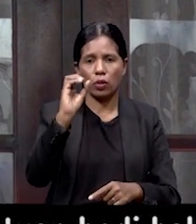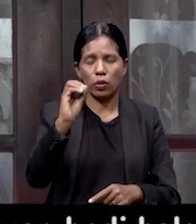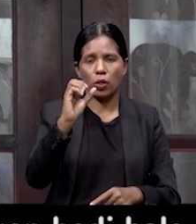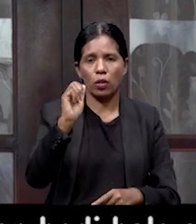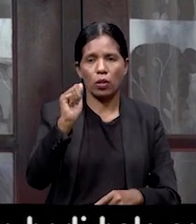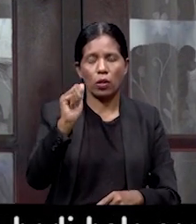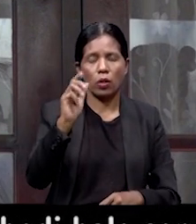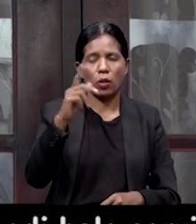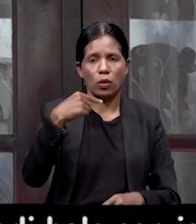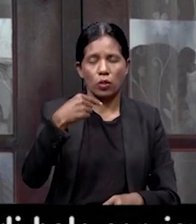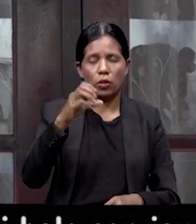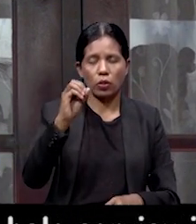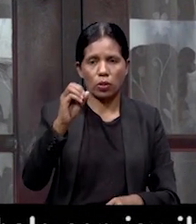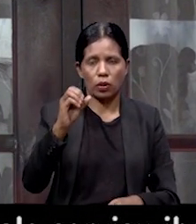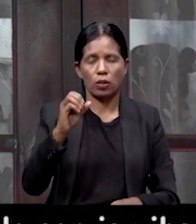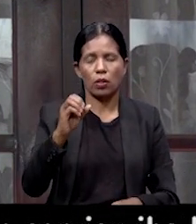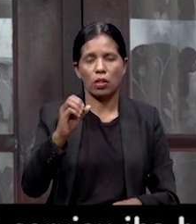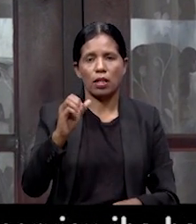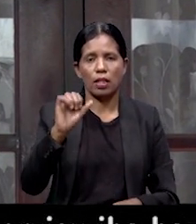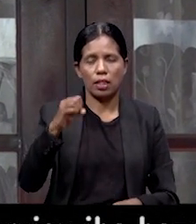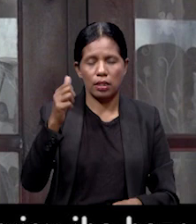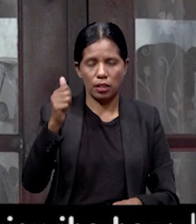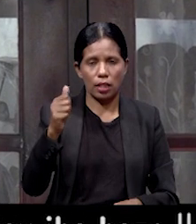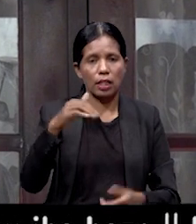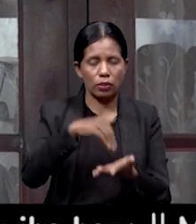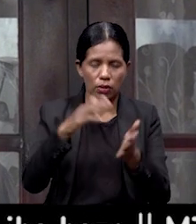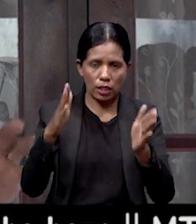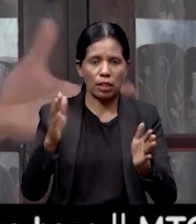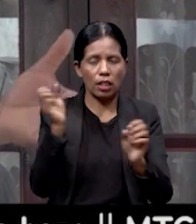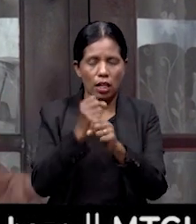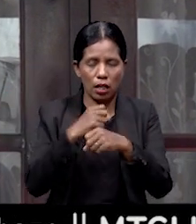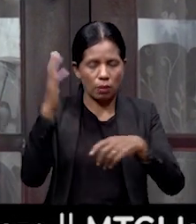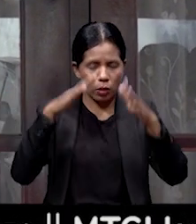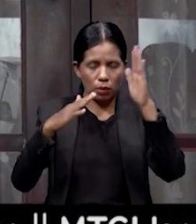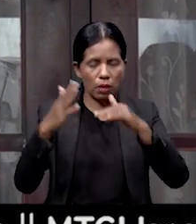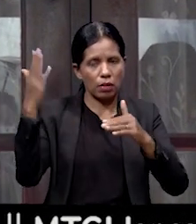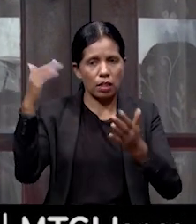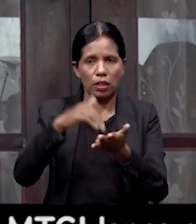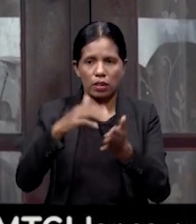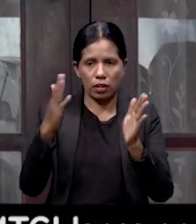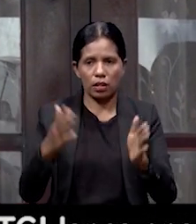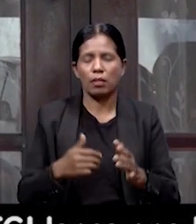maka ya problema ida ho estudante sira balu ne ba. E consegue bato